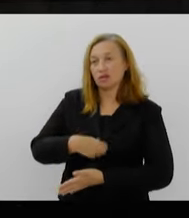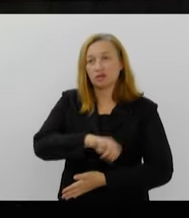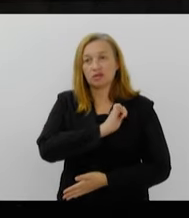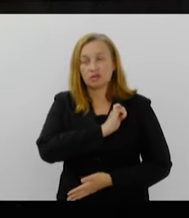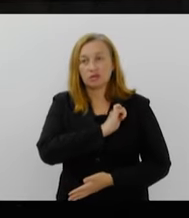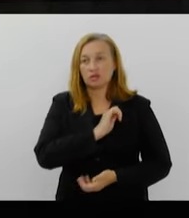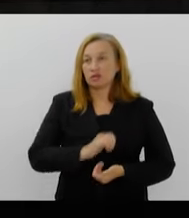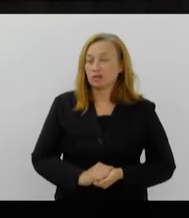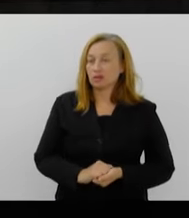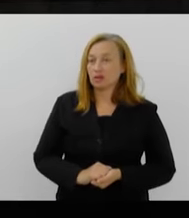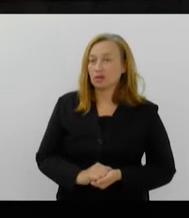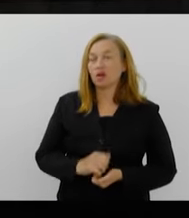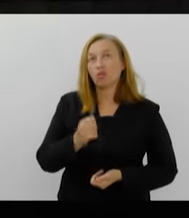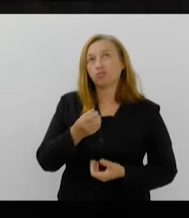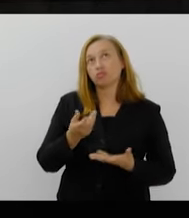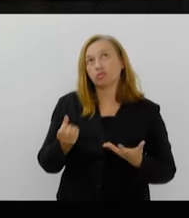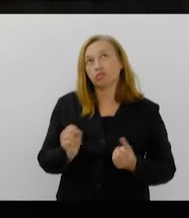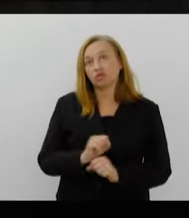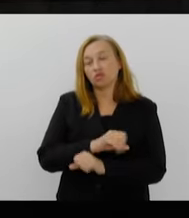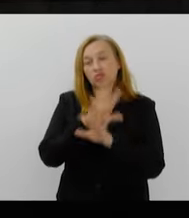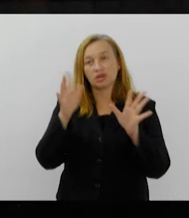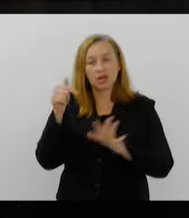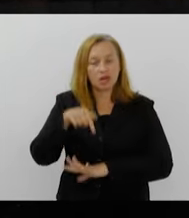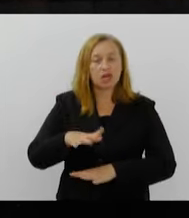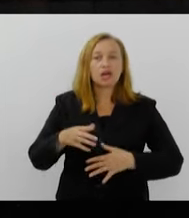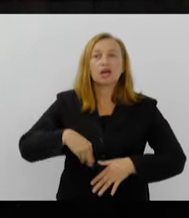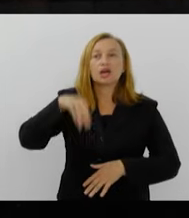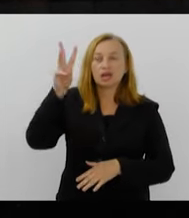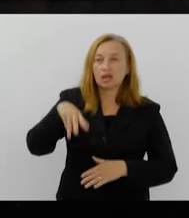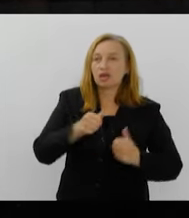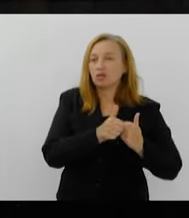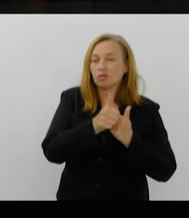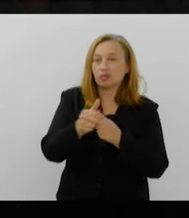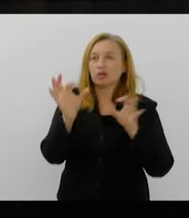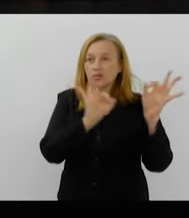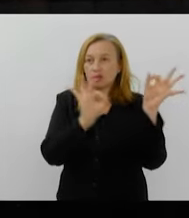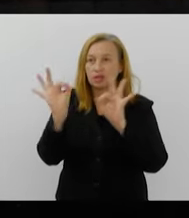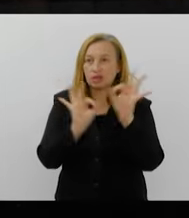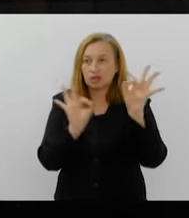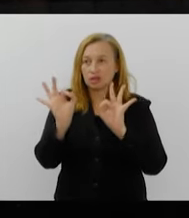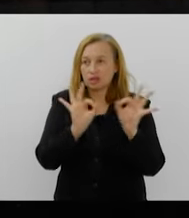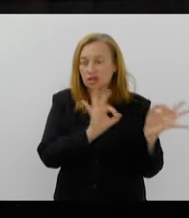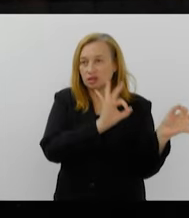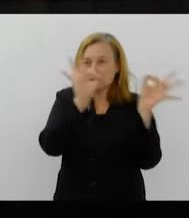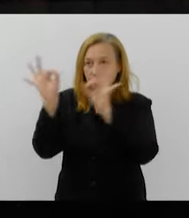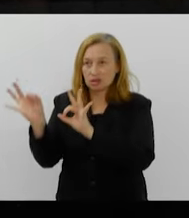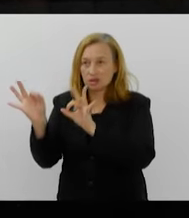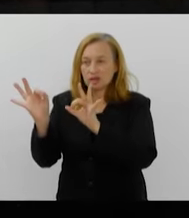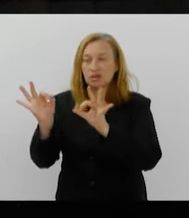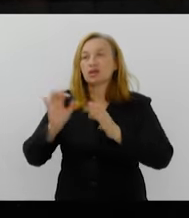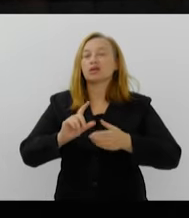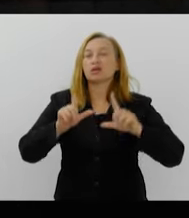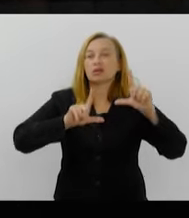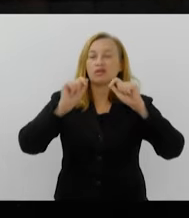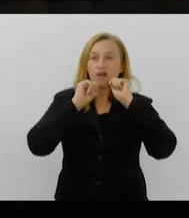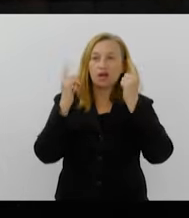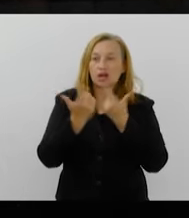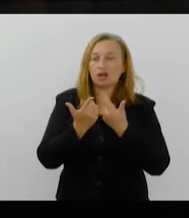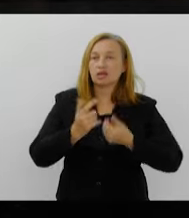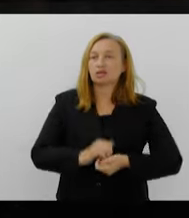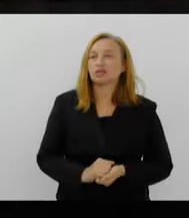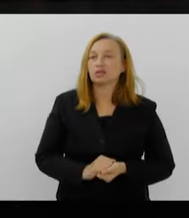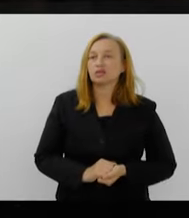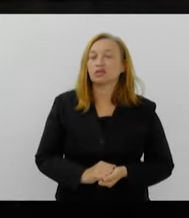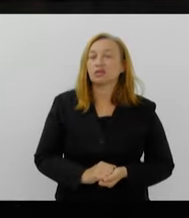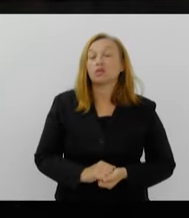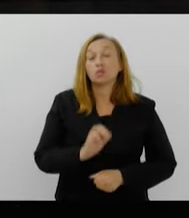isenção fiscal, vamos esclarecer a quem nos acompanha aqui pela TV Alerge, uma isenção fiscal, uma renúncia fiscal, é algo